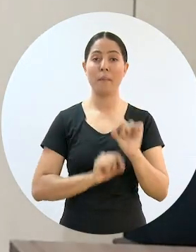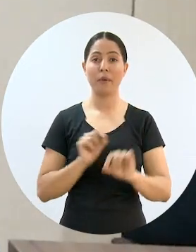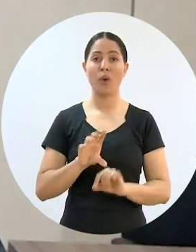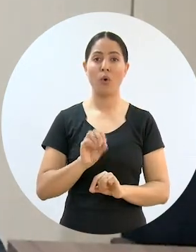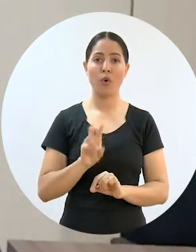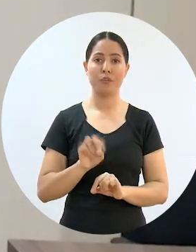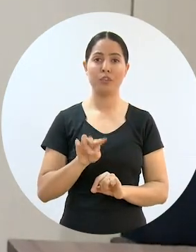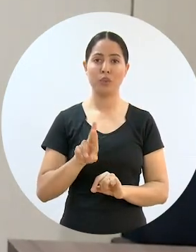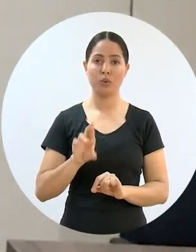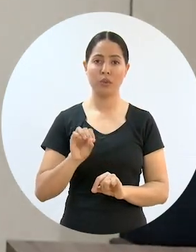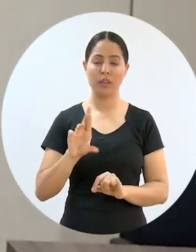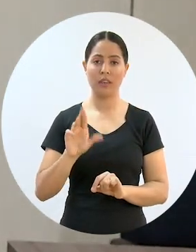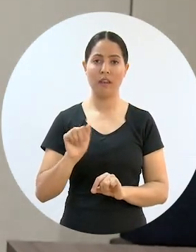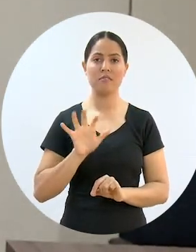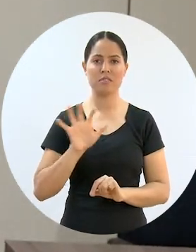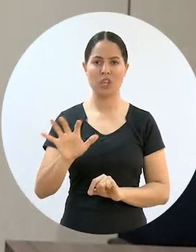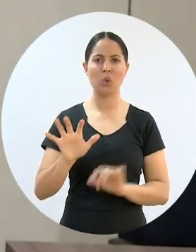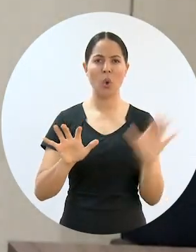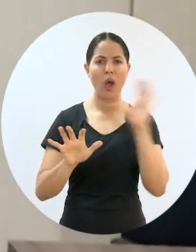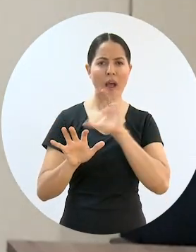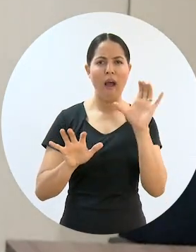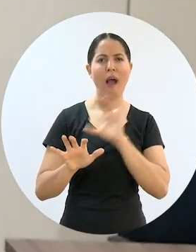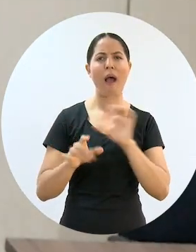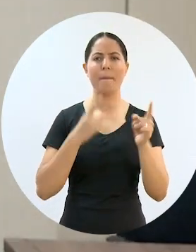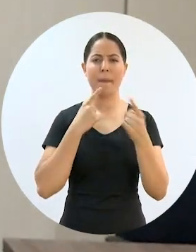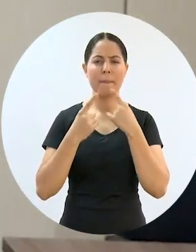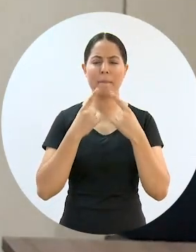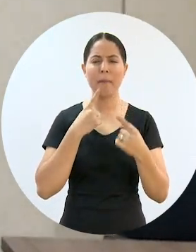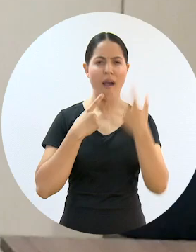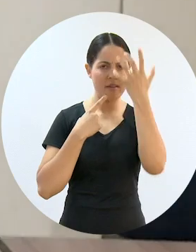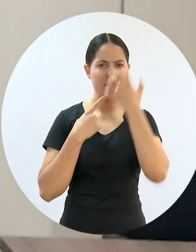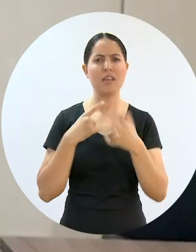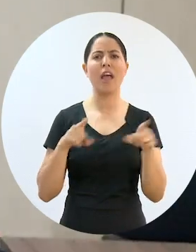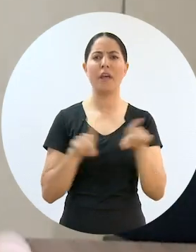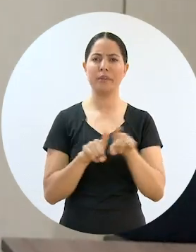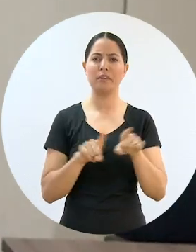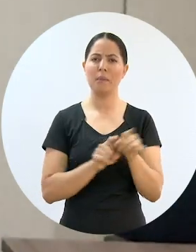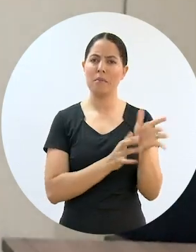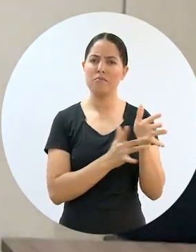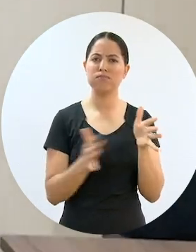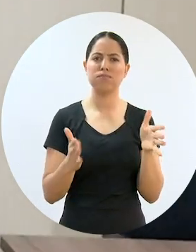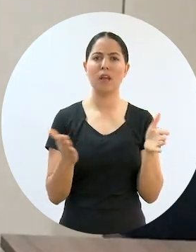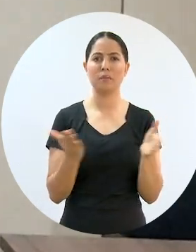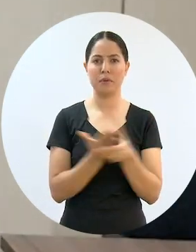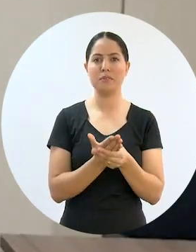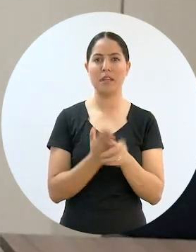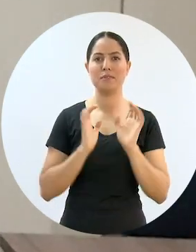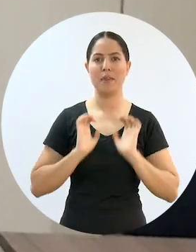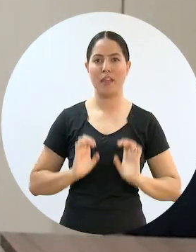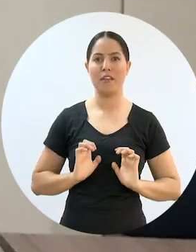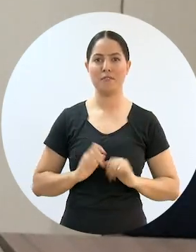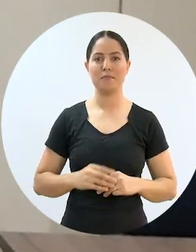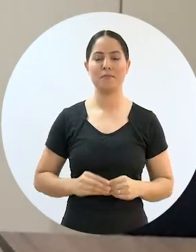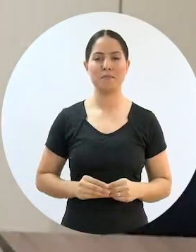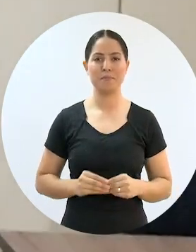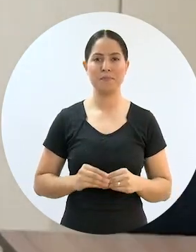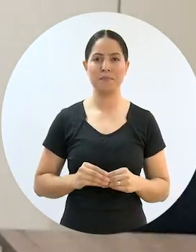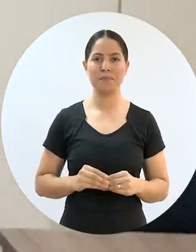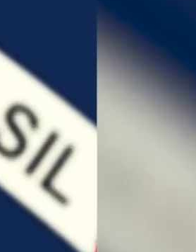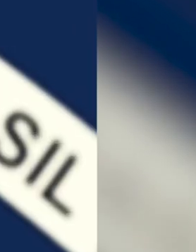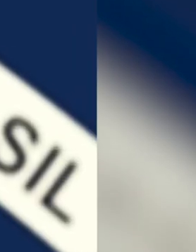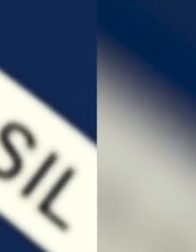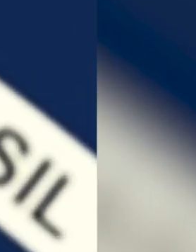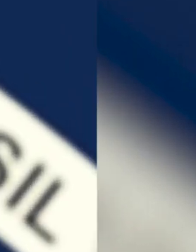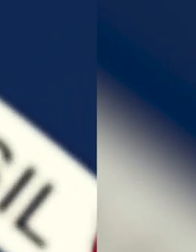rápida, célere e que está ajudando muito a continuidade e um ótimo andamento dos processos éticos